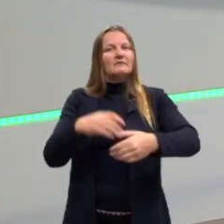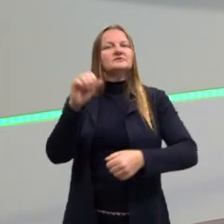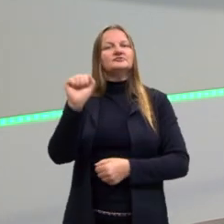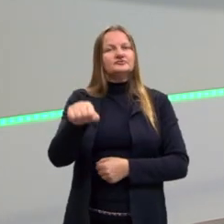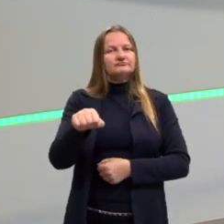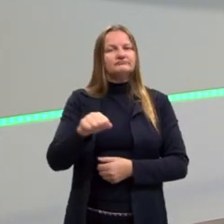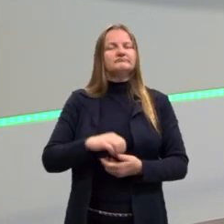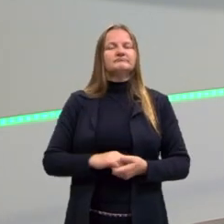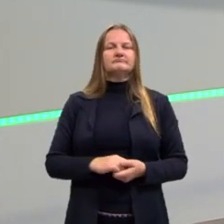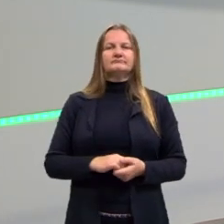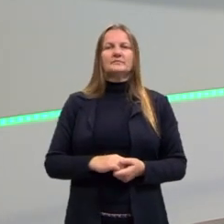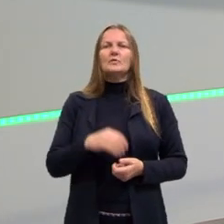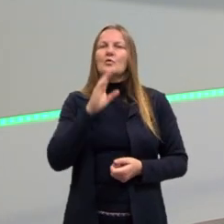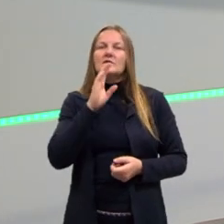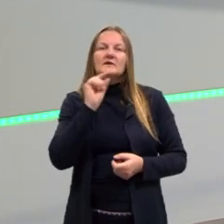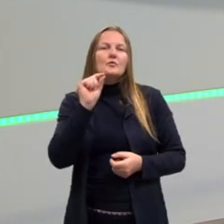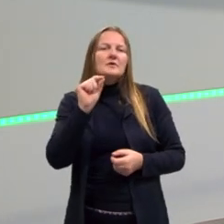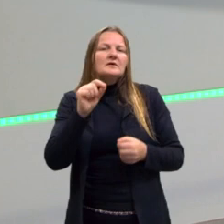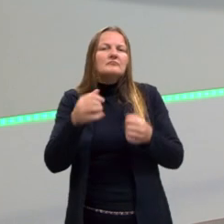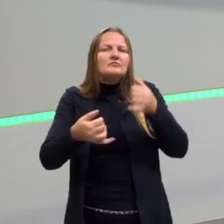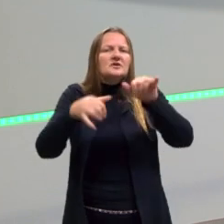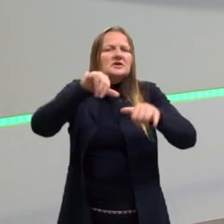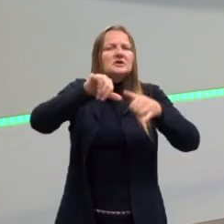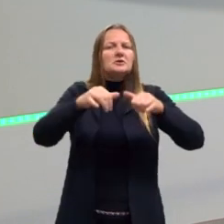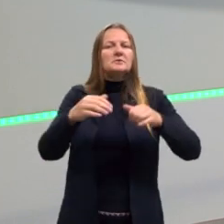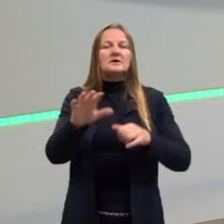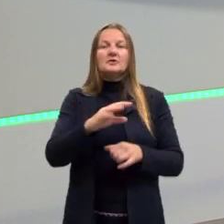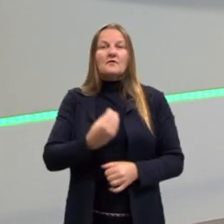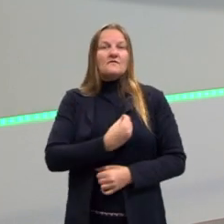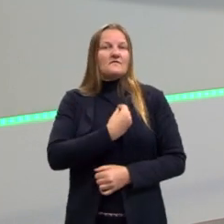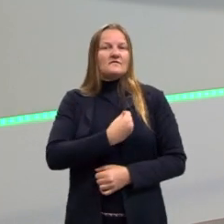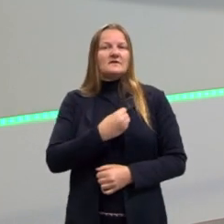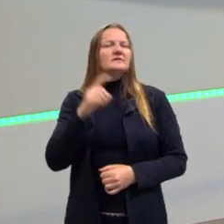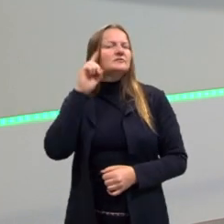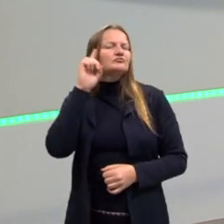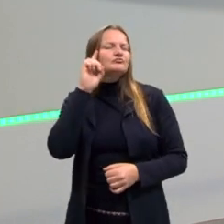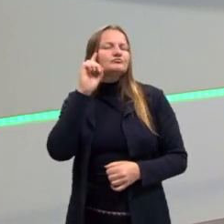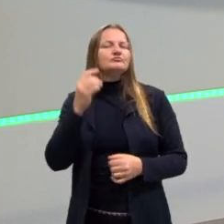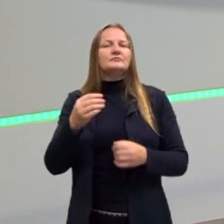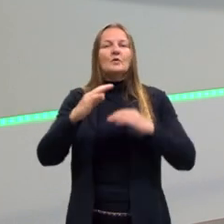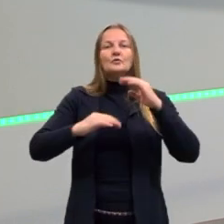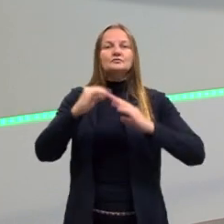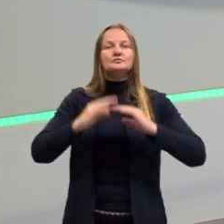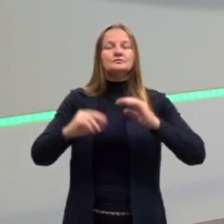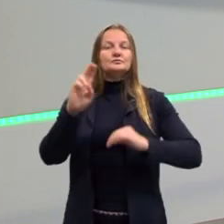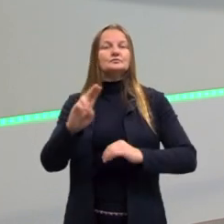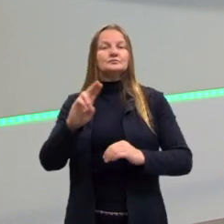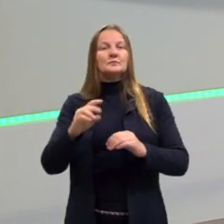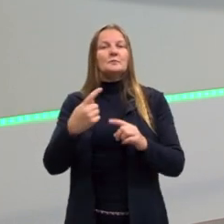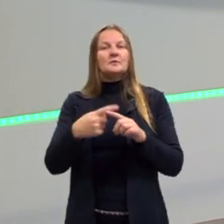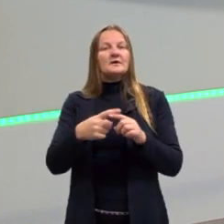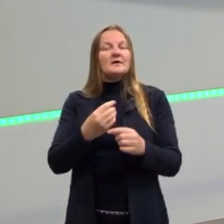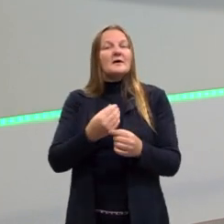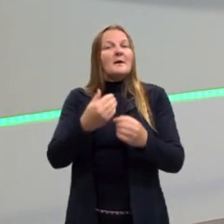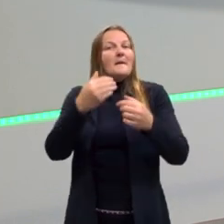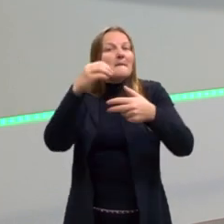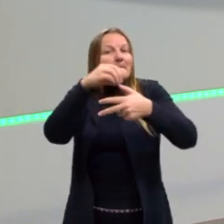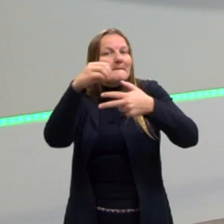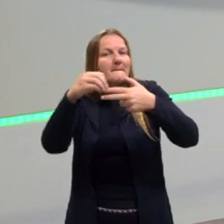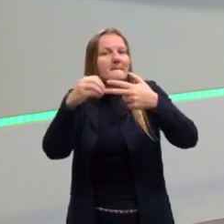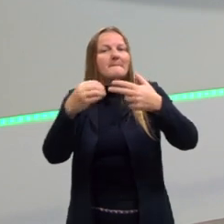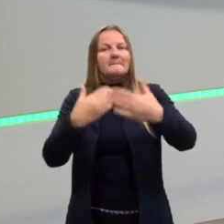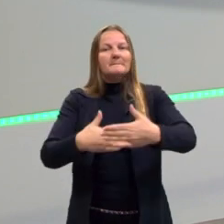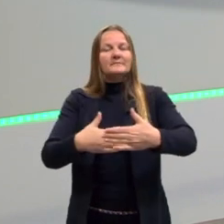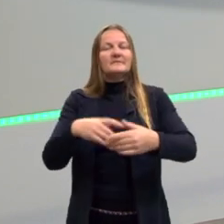por isso que a gente importante conhecer o que que acontece ao nosso redor onde a química está aplicado por quê Porque as questões elas